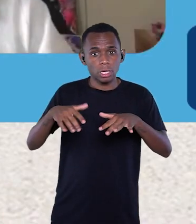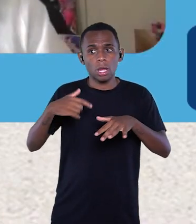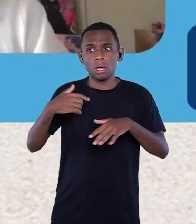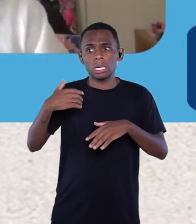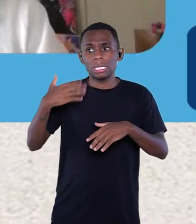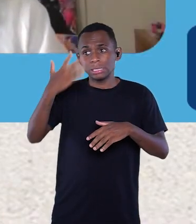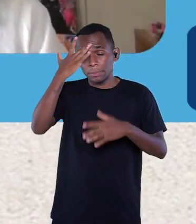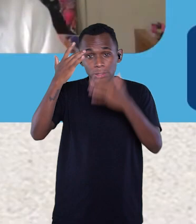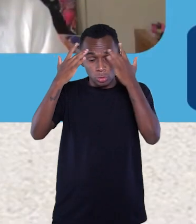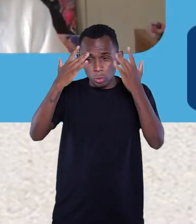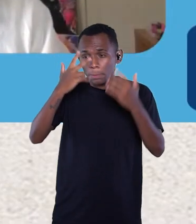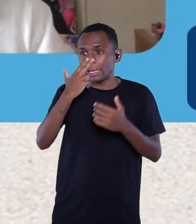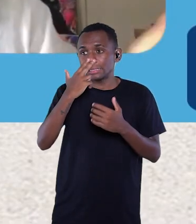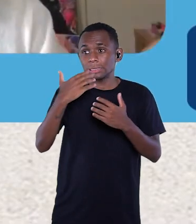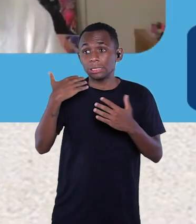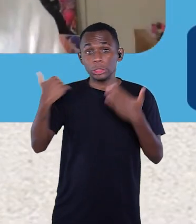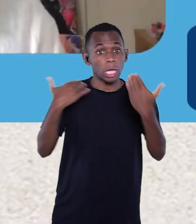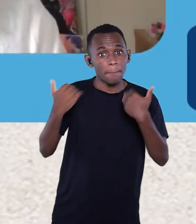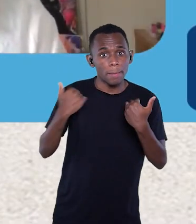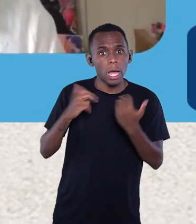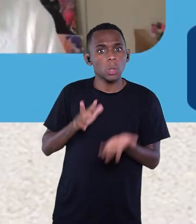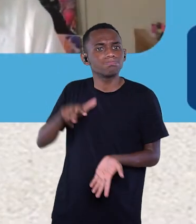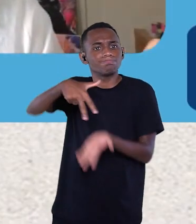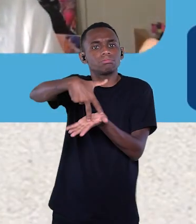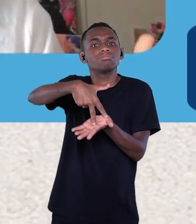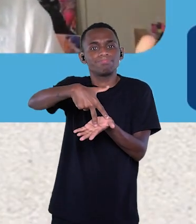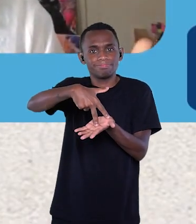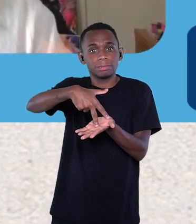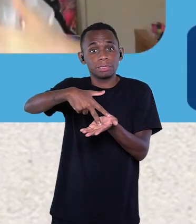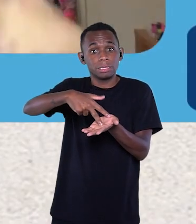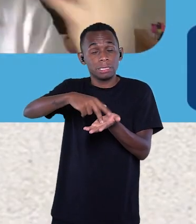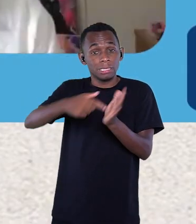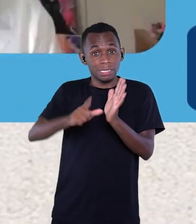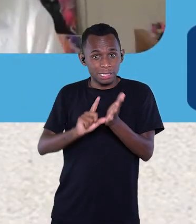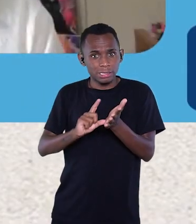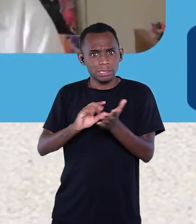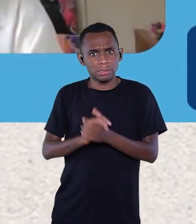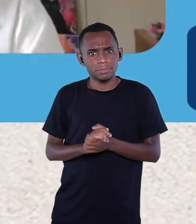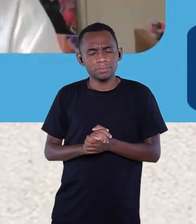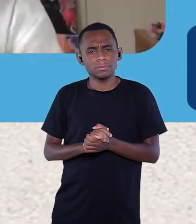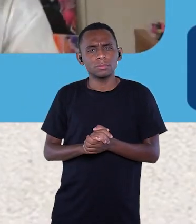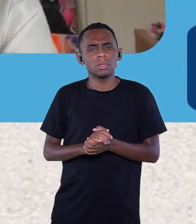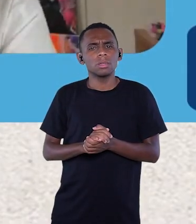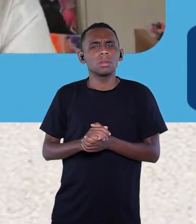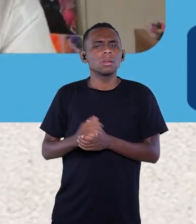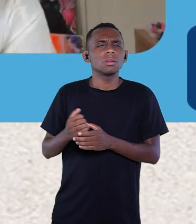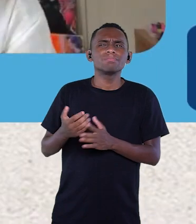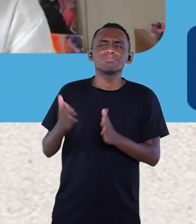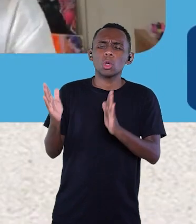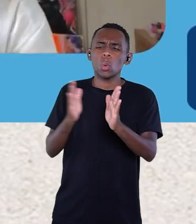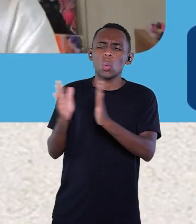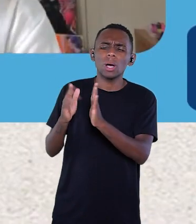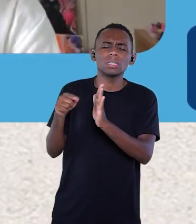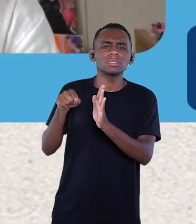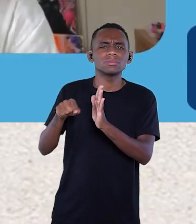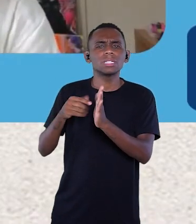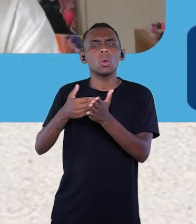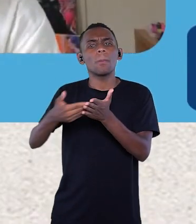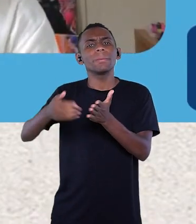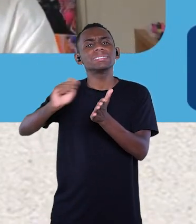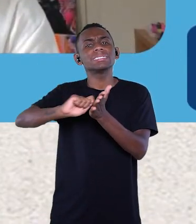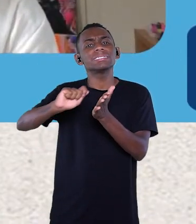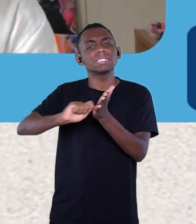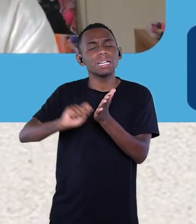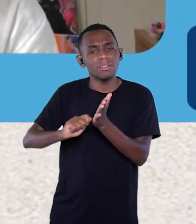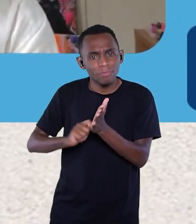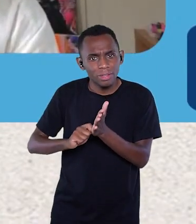a me posicionar de uma maneira política muito nova, assim. Então, Você sabe, assim, exatamente quando que você começa a